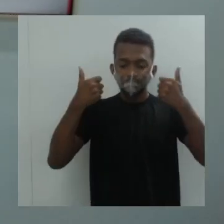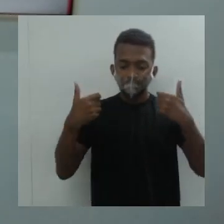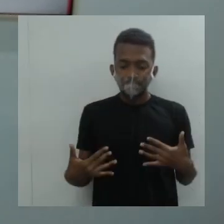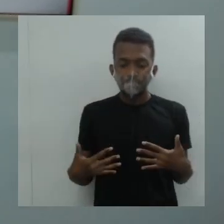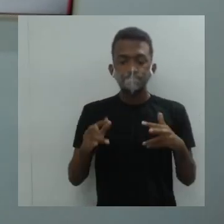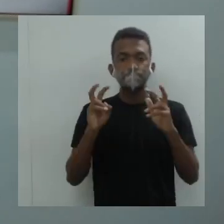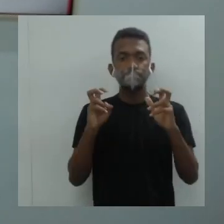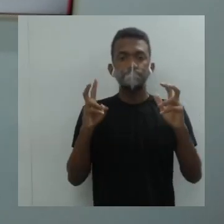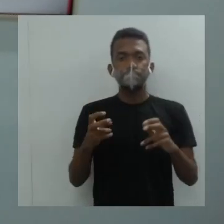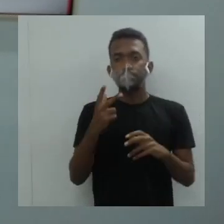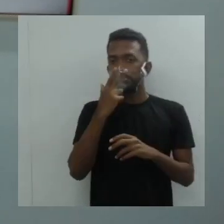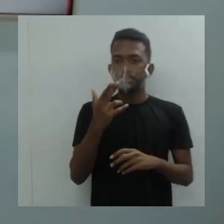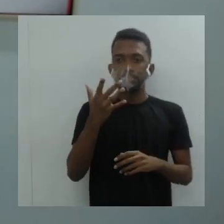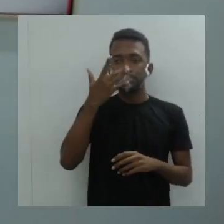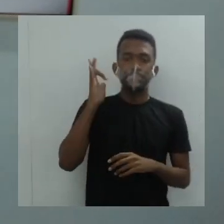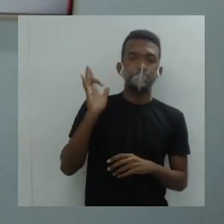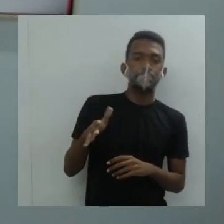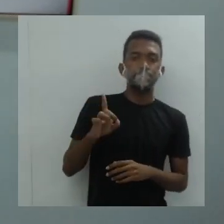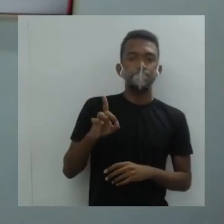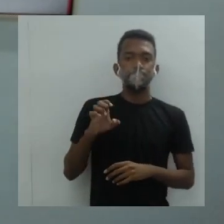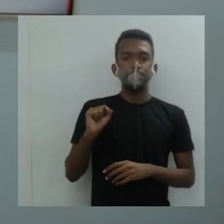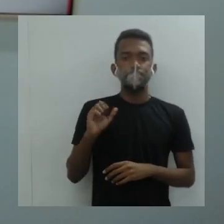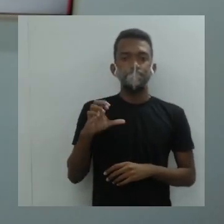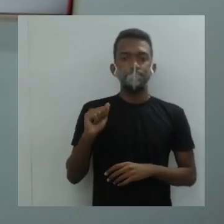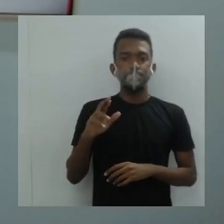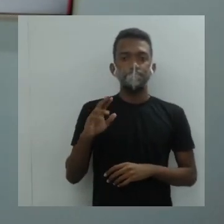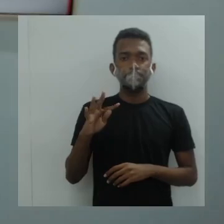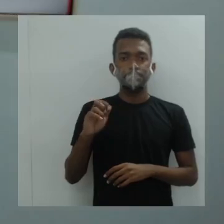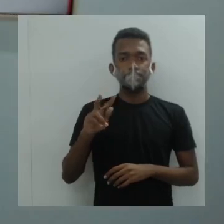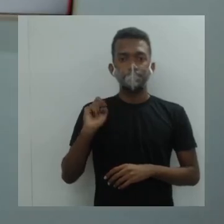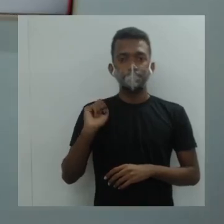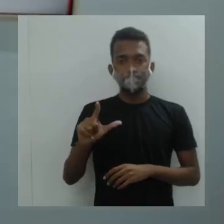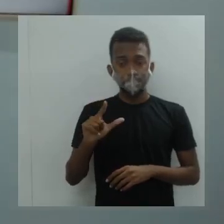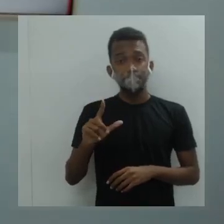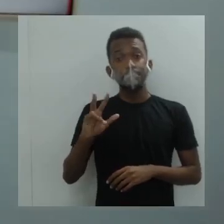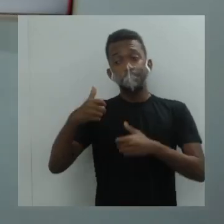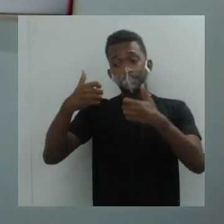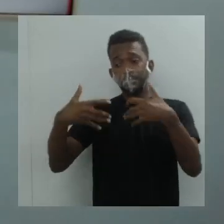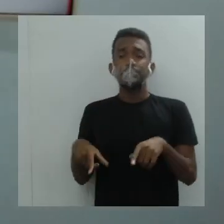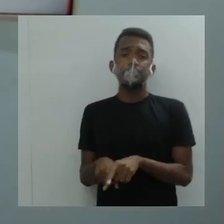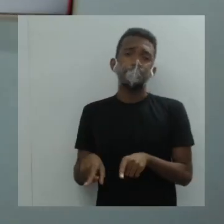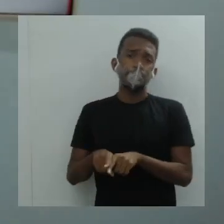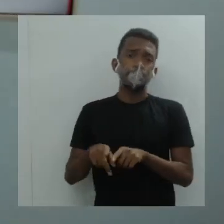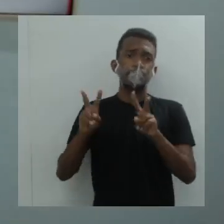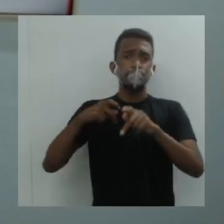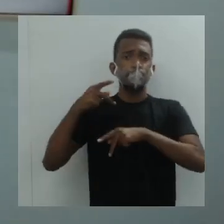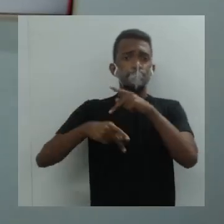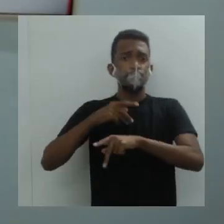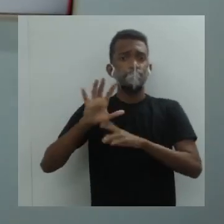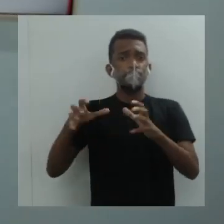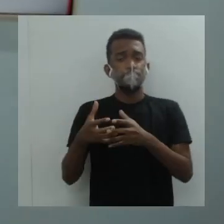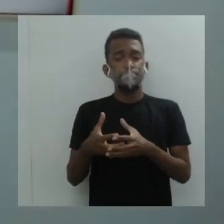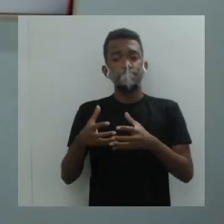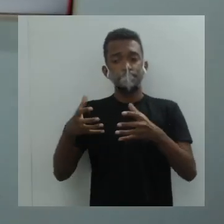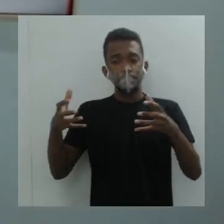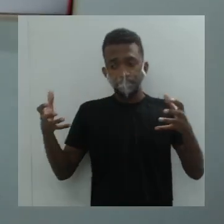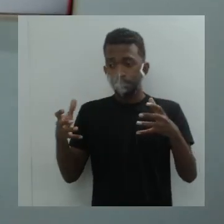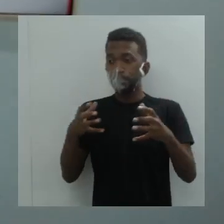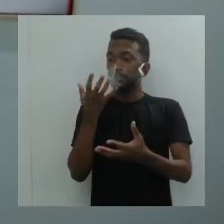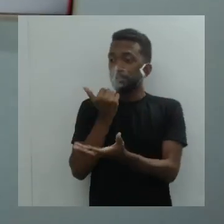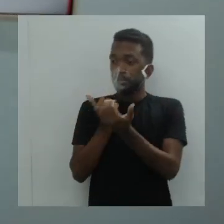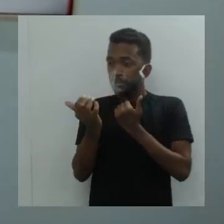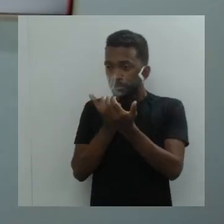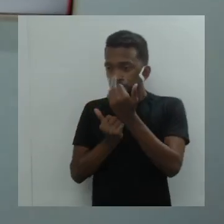do descartável. A gente vai falar também de uma população que cresce, que